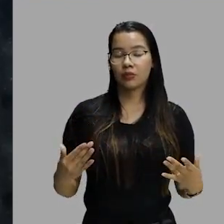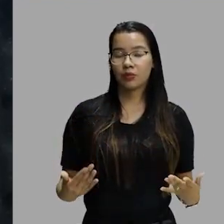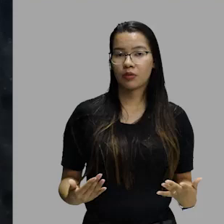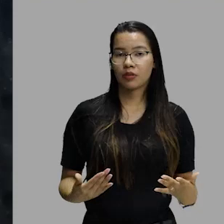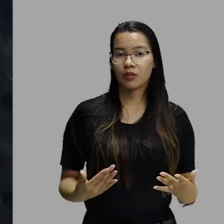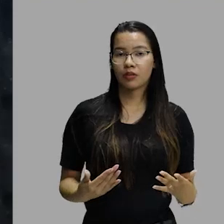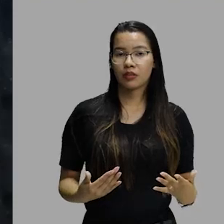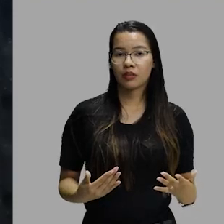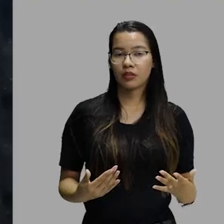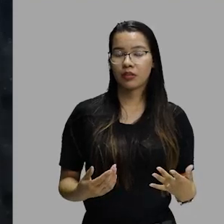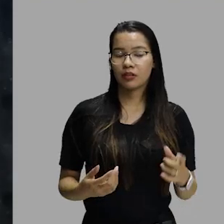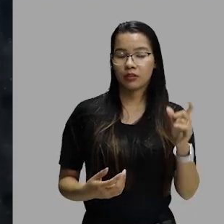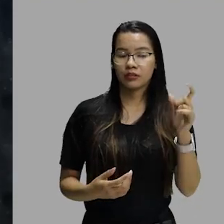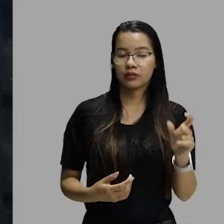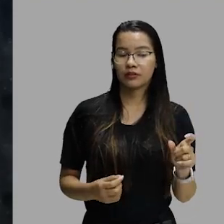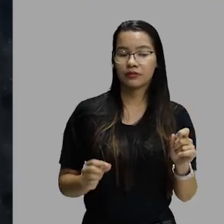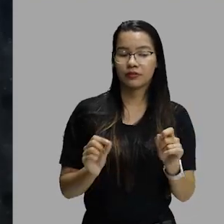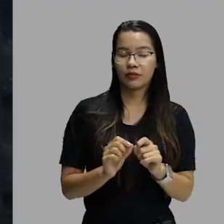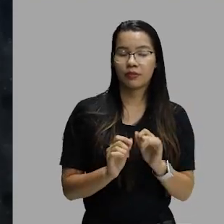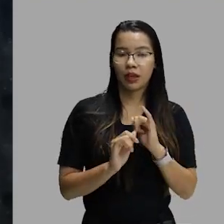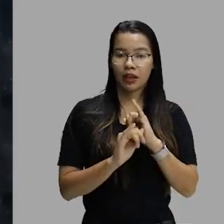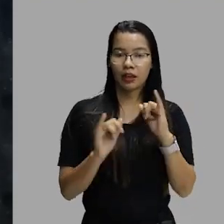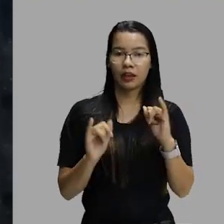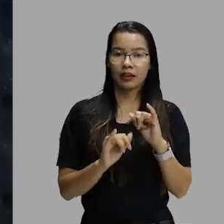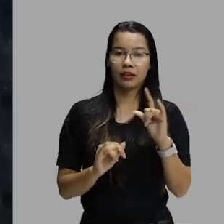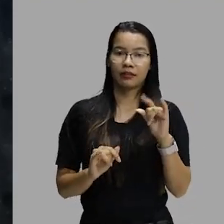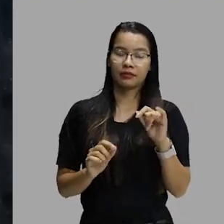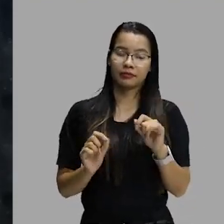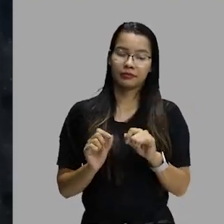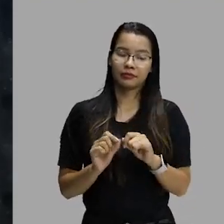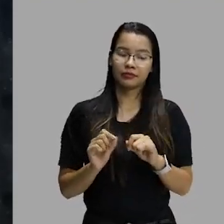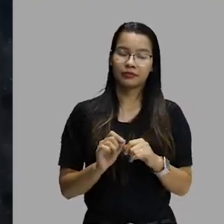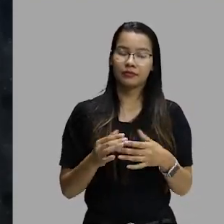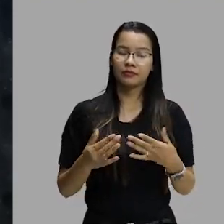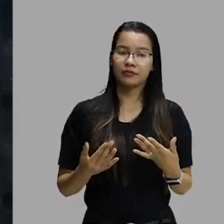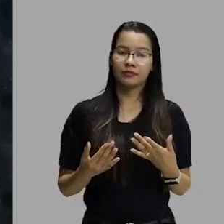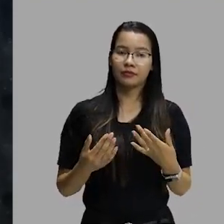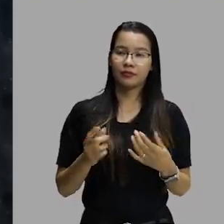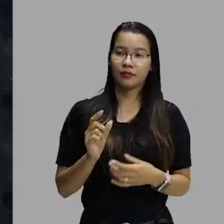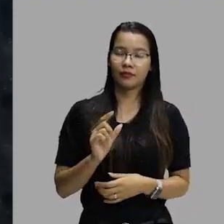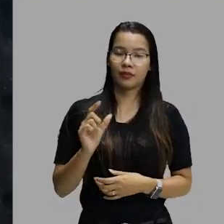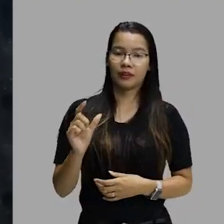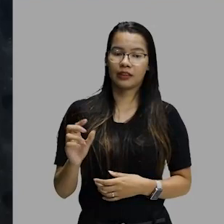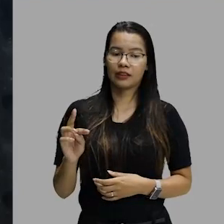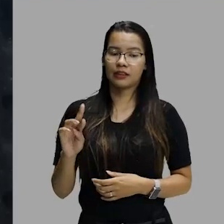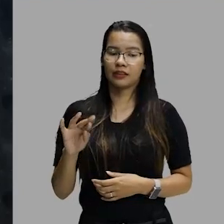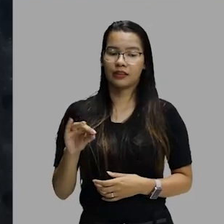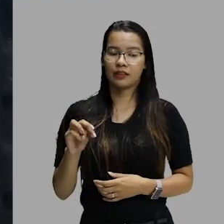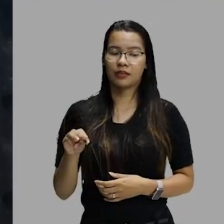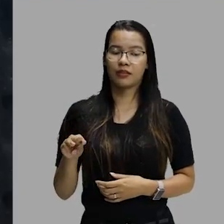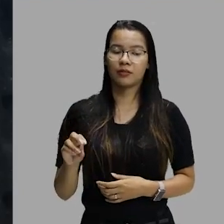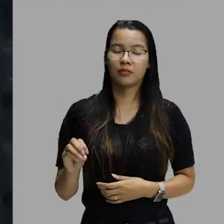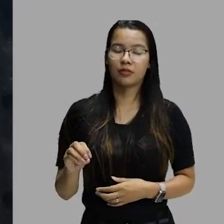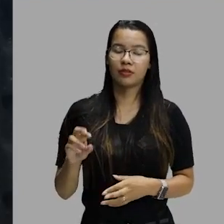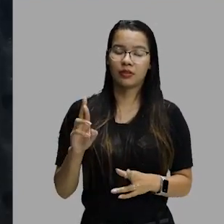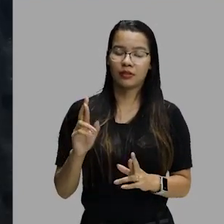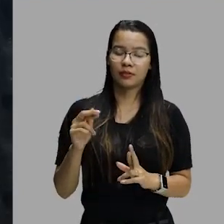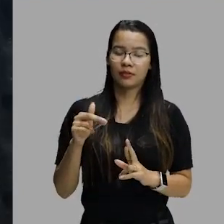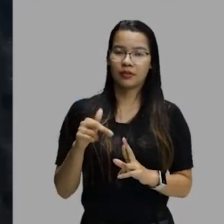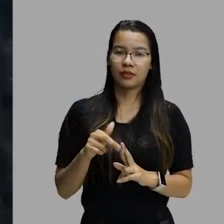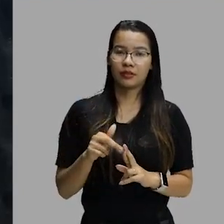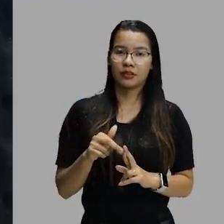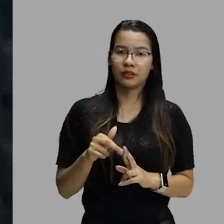qual alguém faz uma declaração, tá? É feita uma declaração. Esse termo é representado